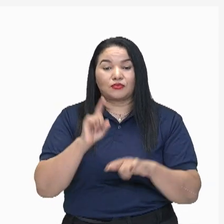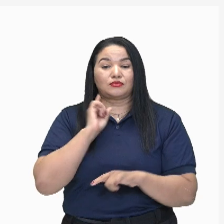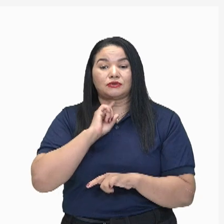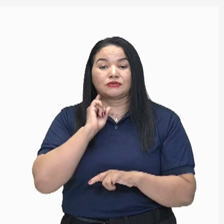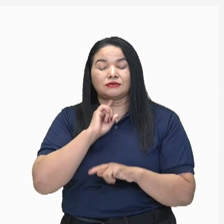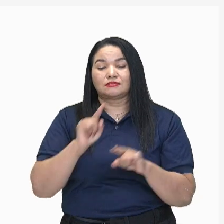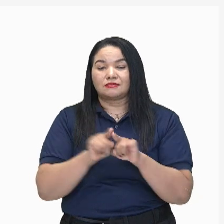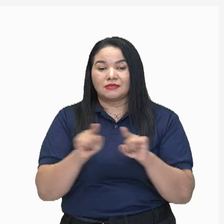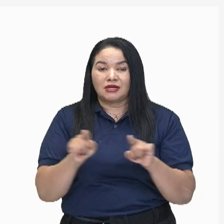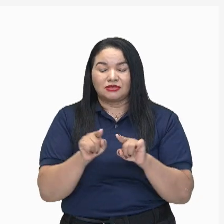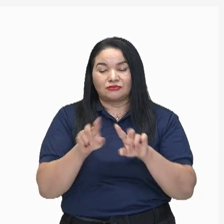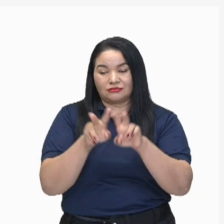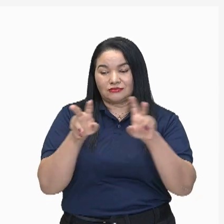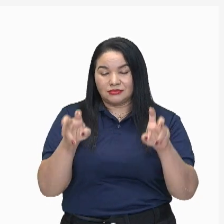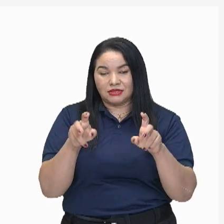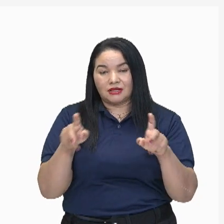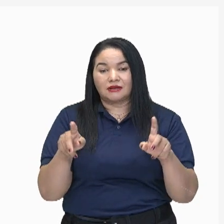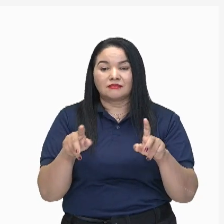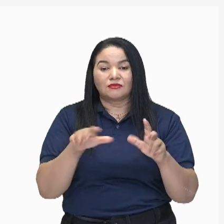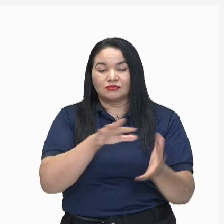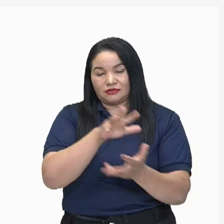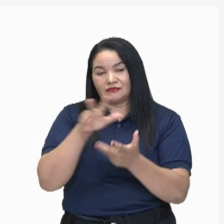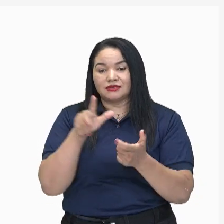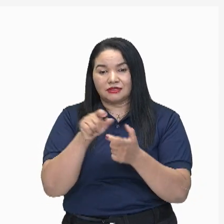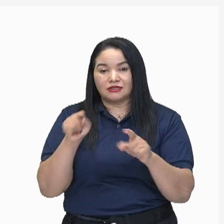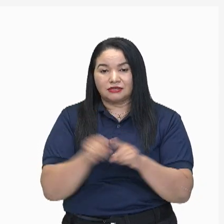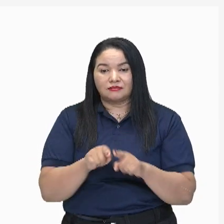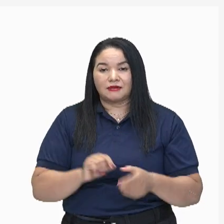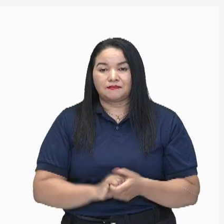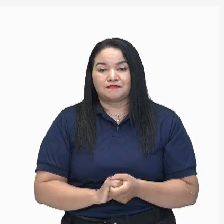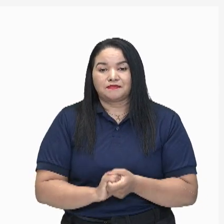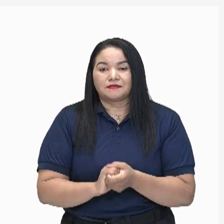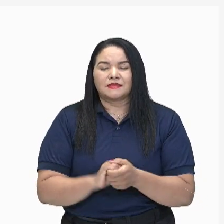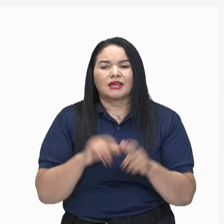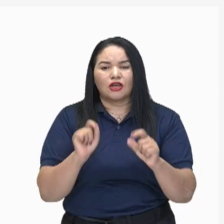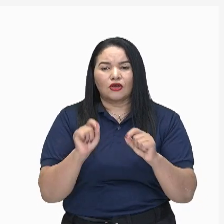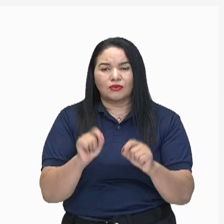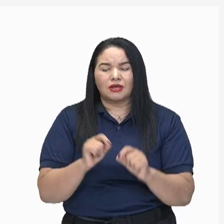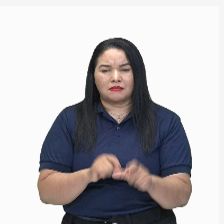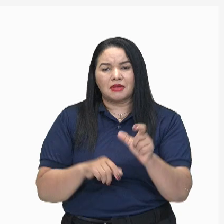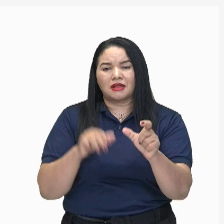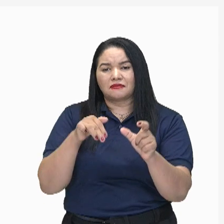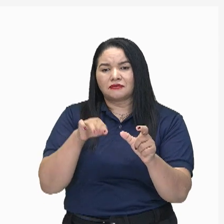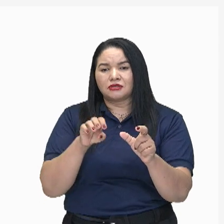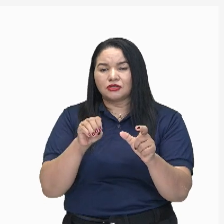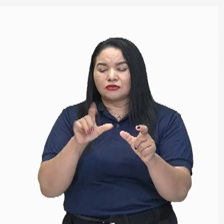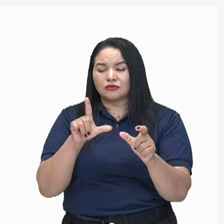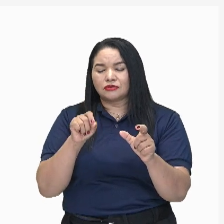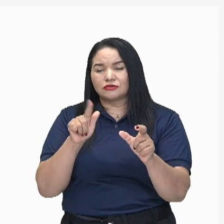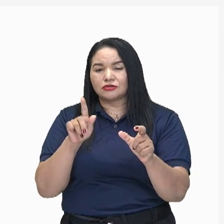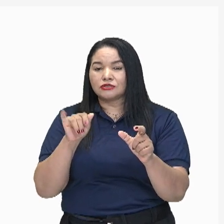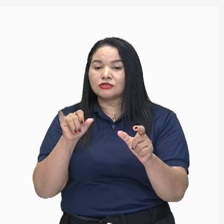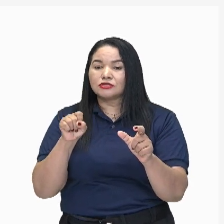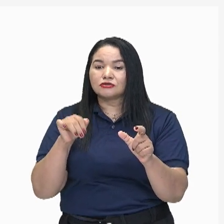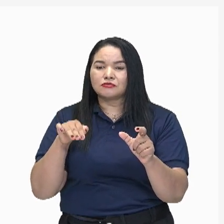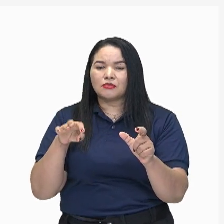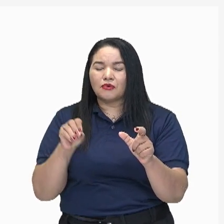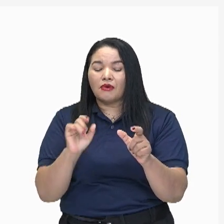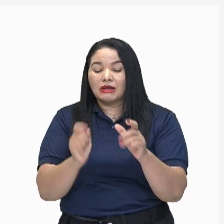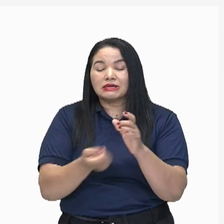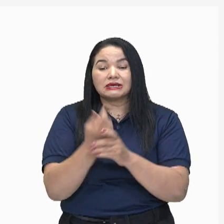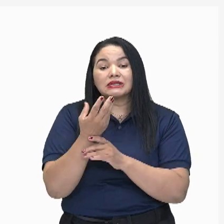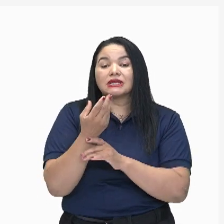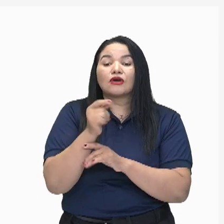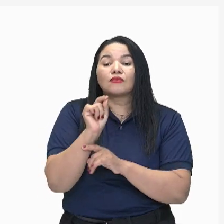temas universais. Ele criava neologismos. Neologismos é quando você cria palavras. Não é que você cria a palavra do nada. É que